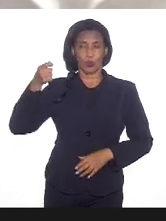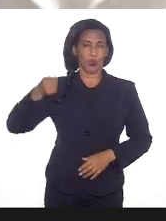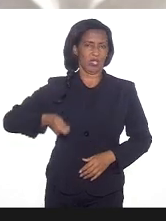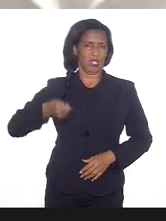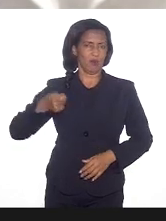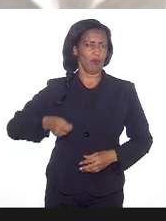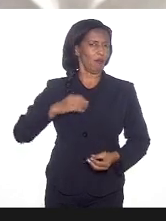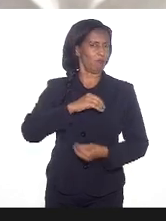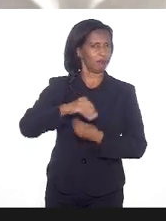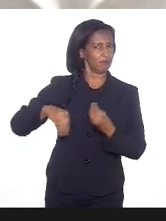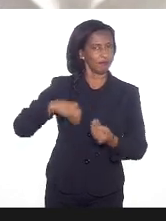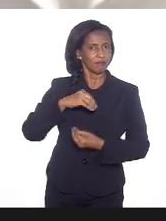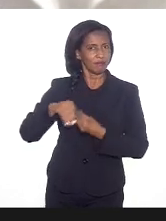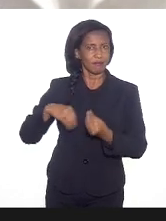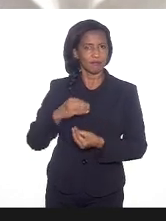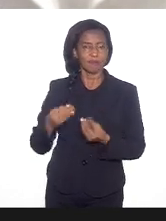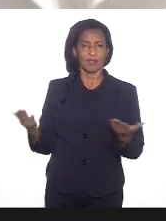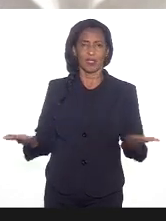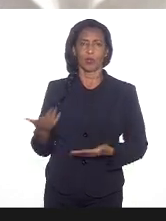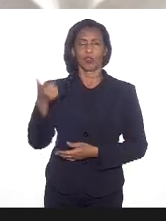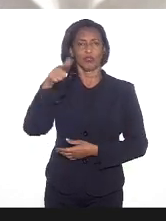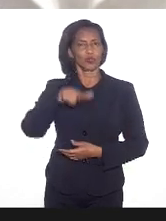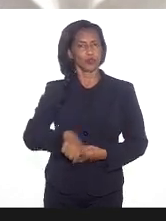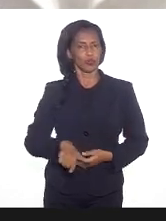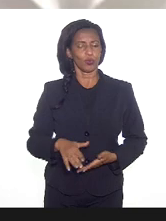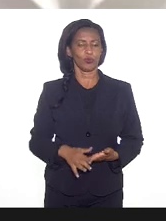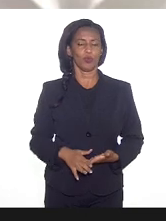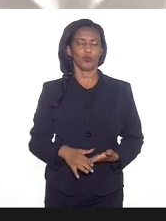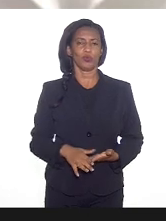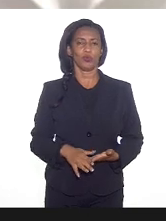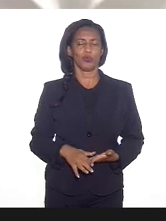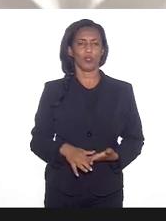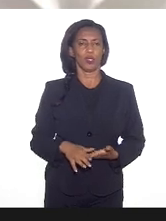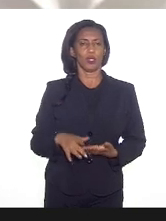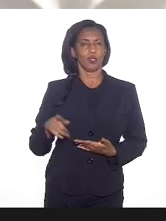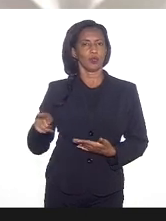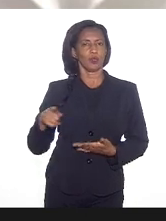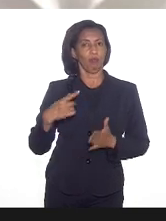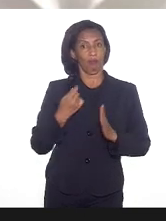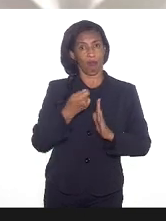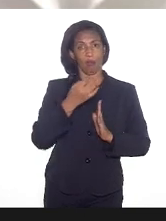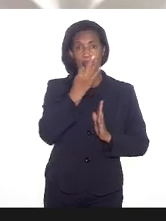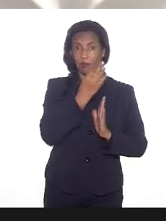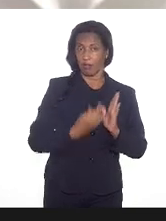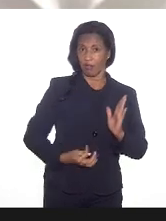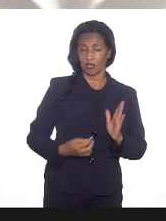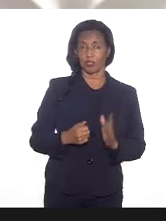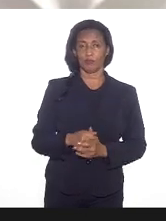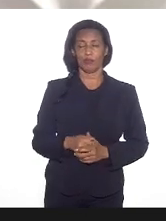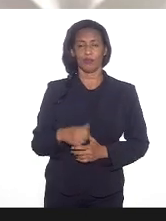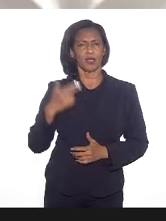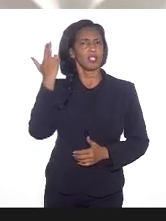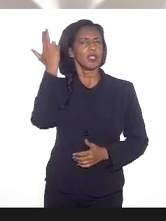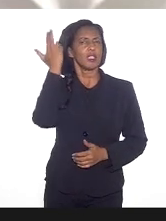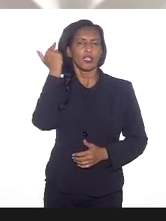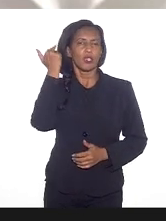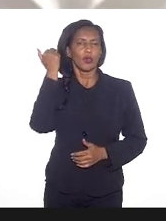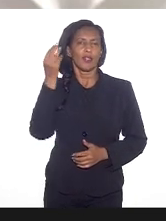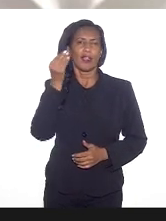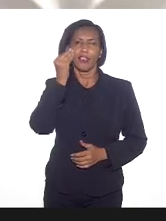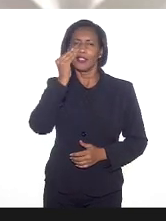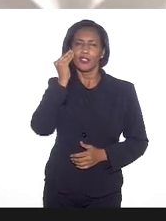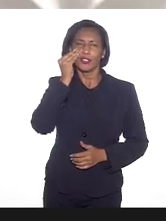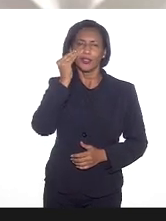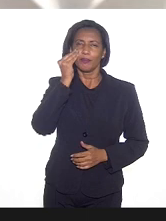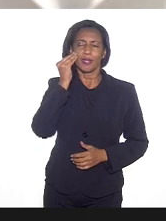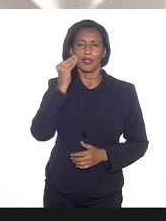que está reproduzindo agora, mais uma vez, né, a sua função de relator, e deputado Eliomar, com a sua